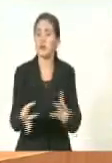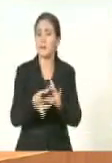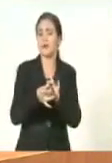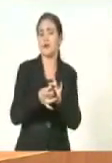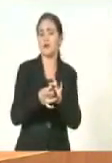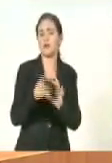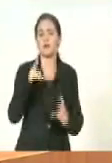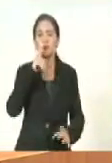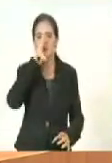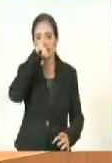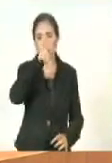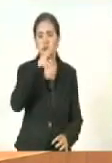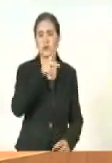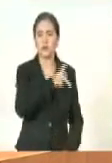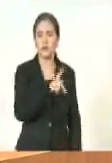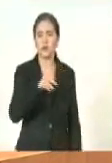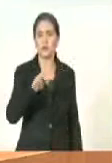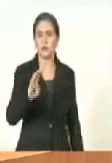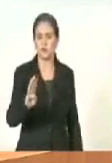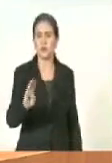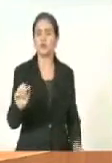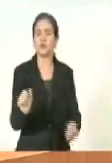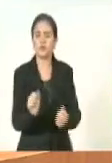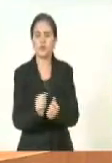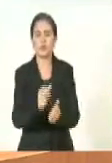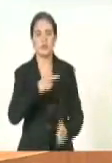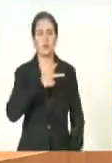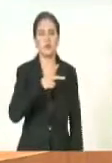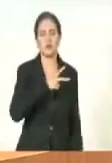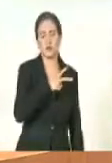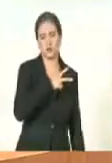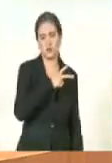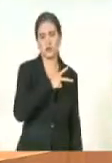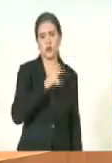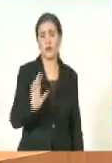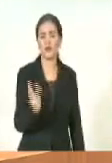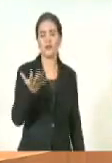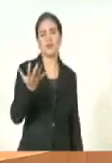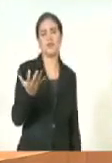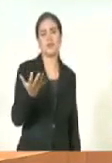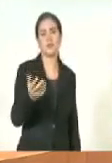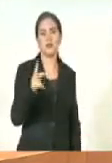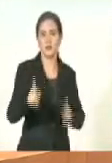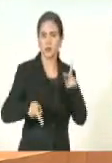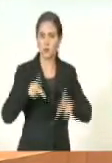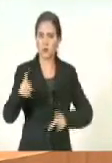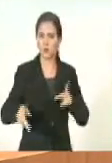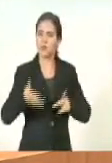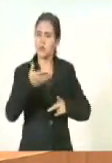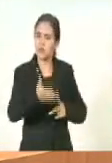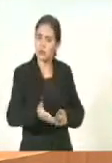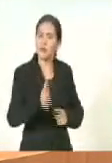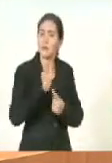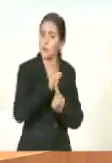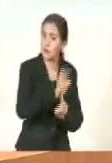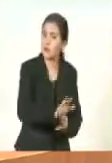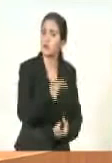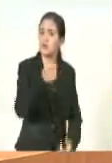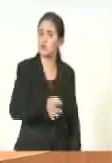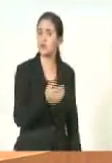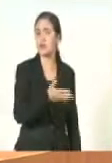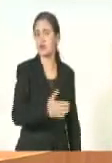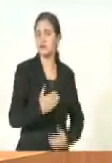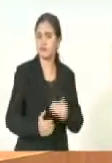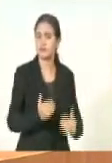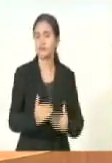principalmente, no setor produtivo, dá resultados. E o povoado Itães é um exemplo disso. Nós queremos que o Maranhão tenha várias